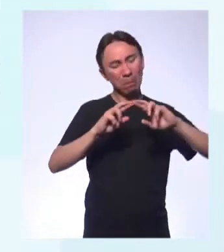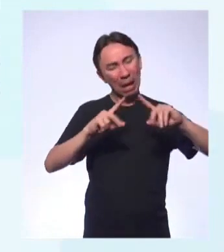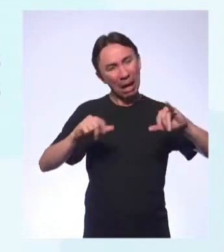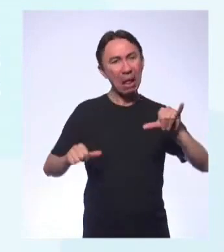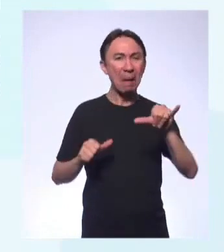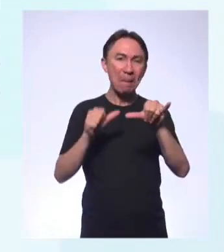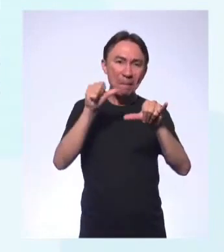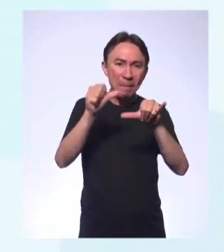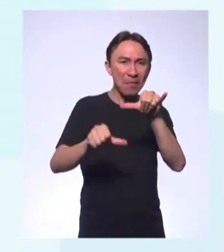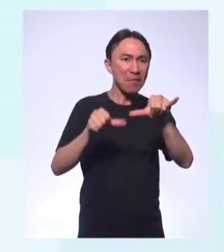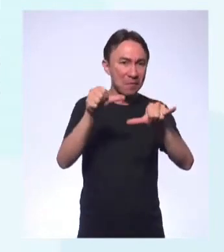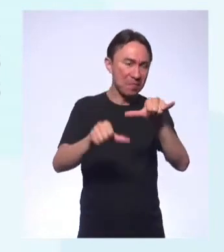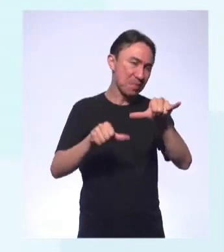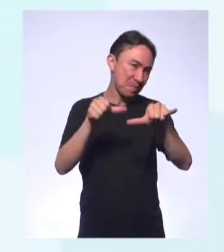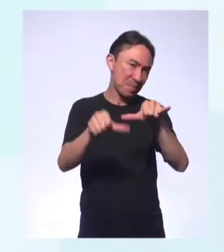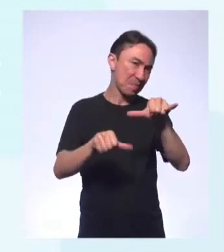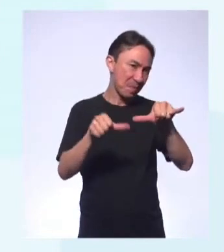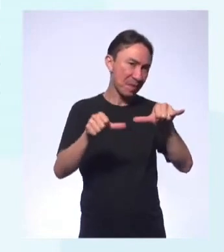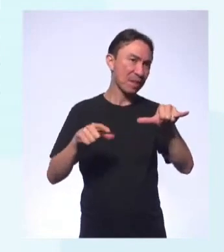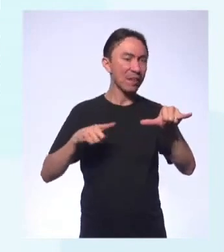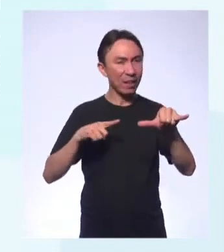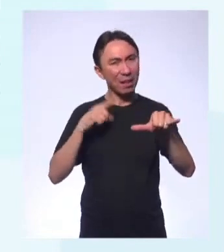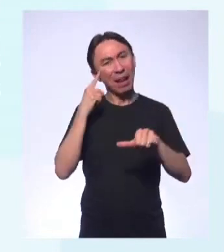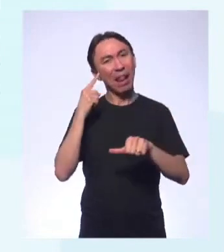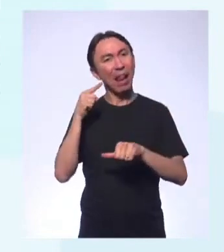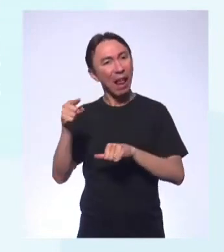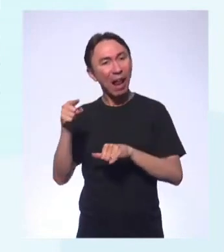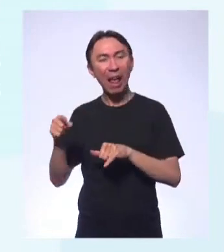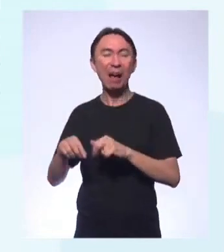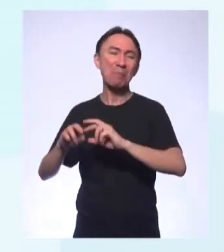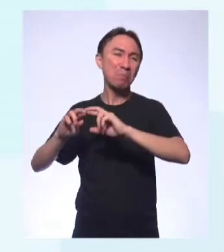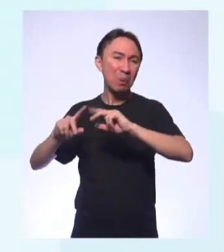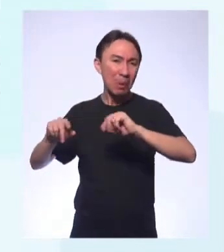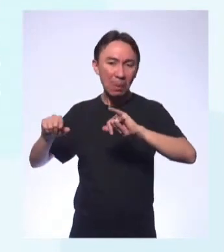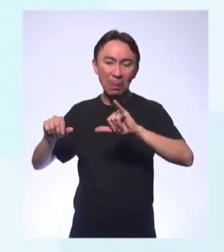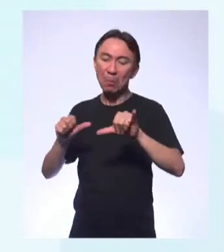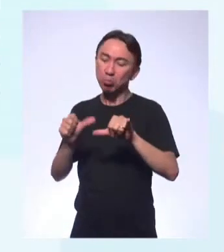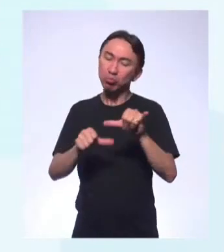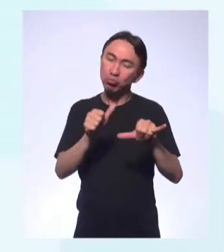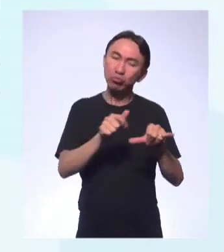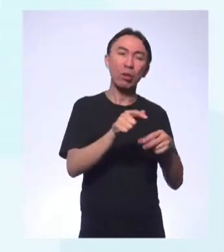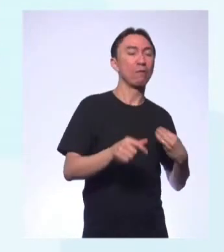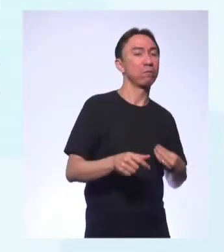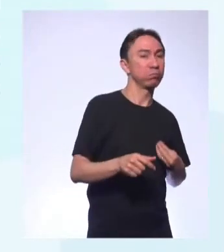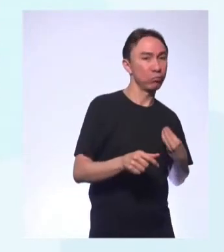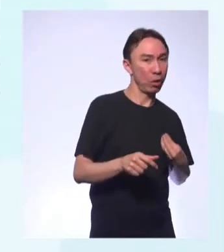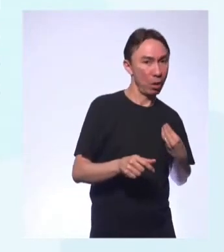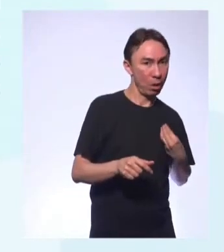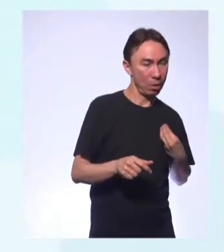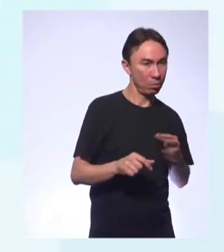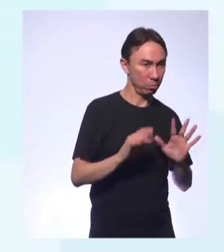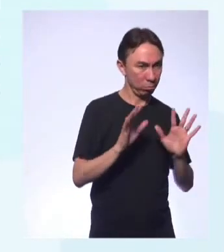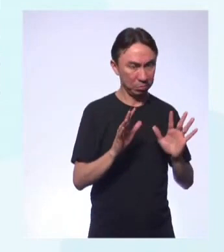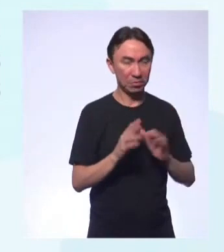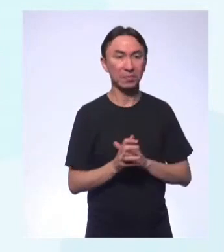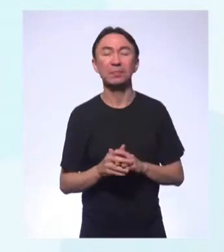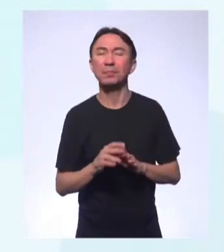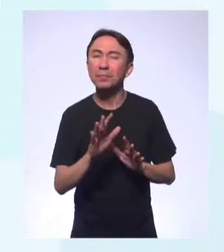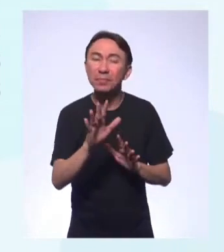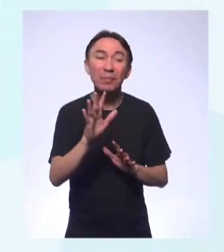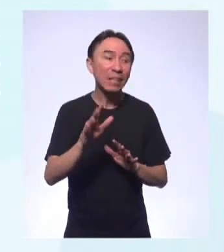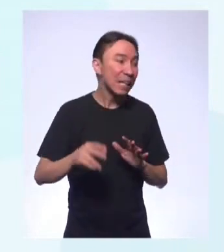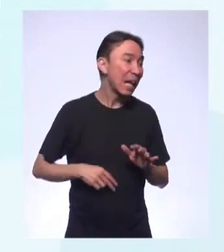elemento sofre no seu ciclo entre o reino mineral e os seres vivos. Portanto, né, o principal repositório